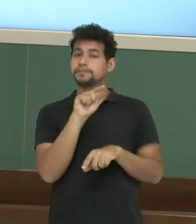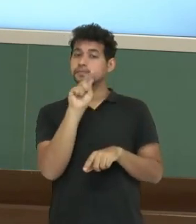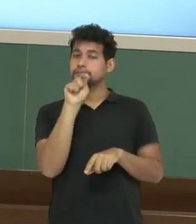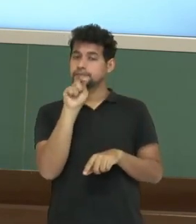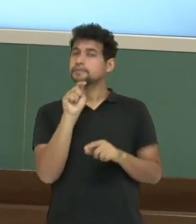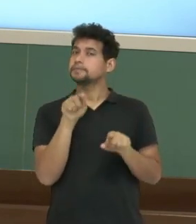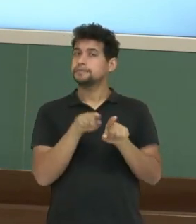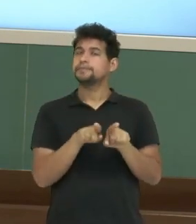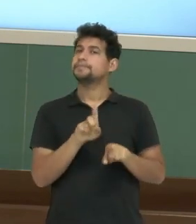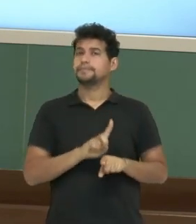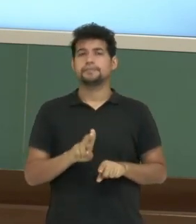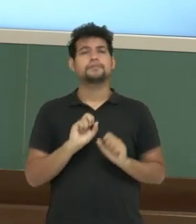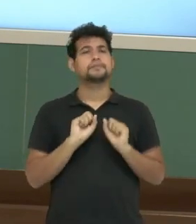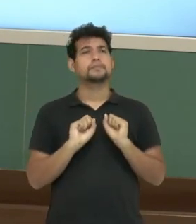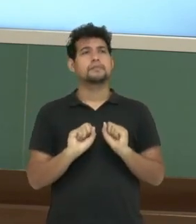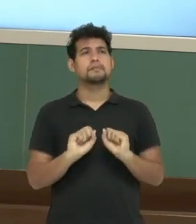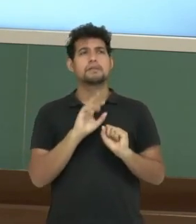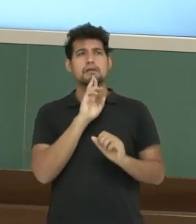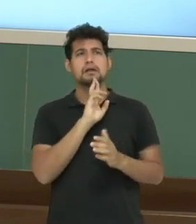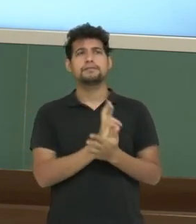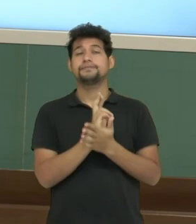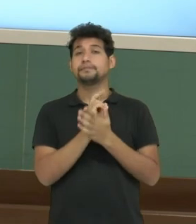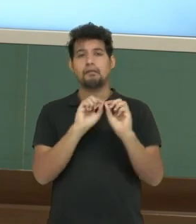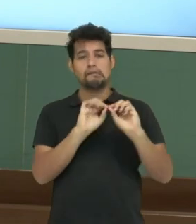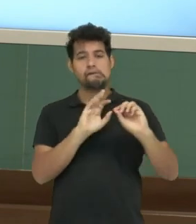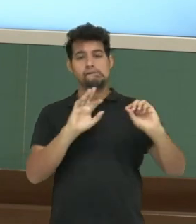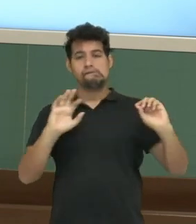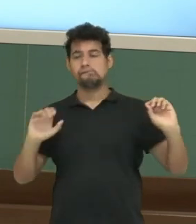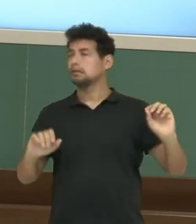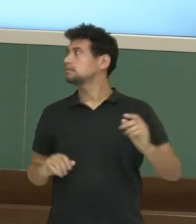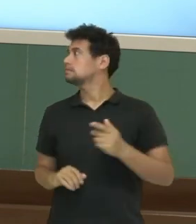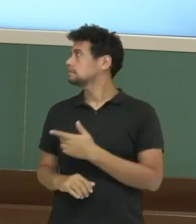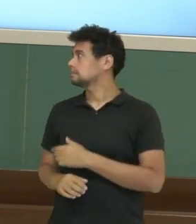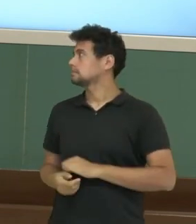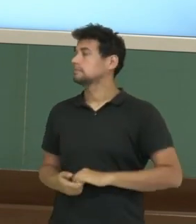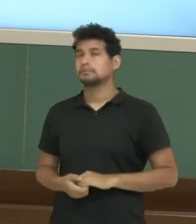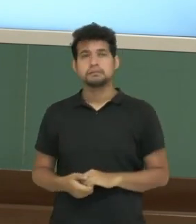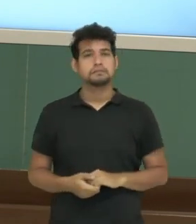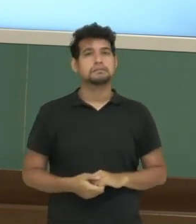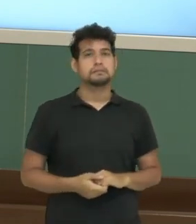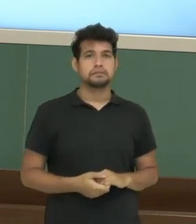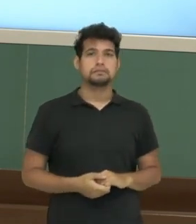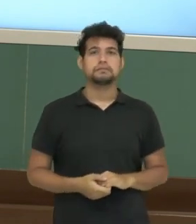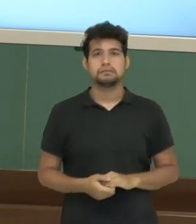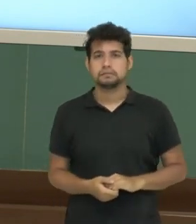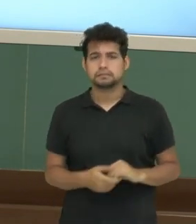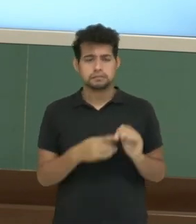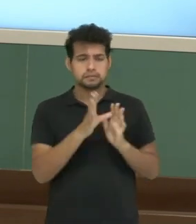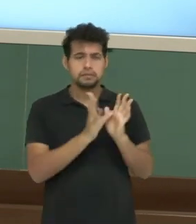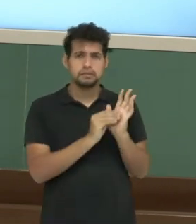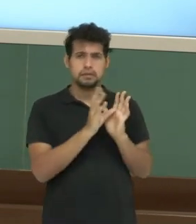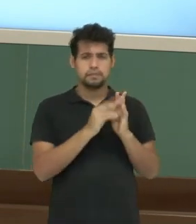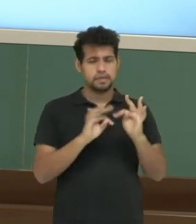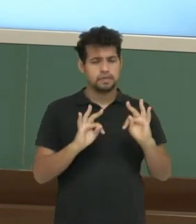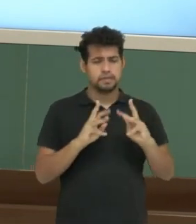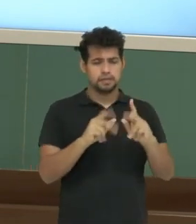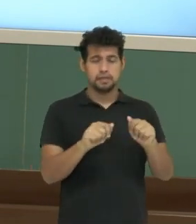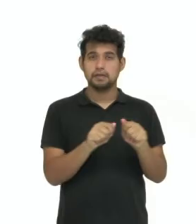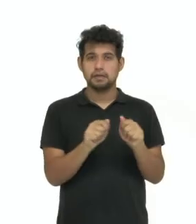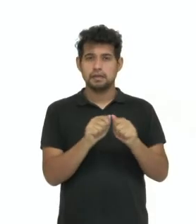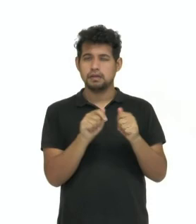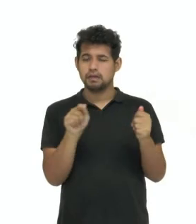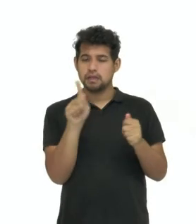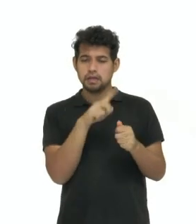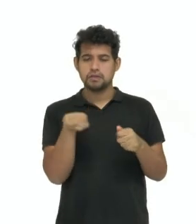acento circunflexo. Tem a resposta. Olha o tamanho dela, gente. Dá bem grandinha mesmo, né? Copia toda ela ali. Deixa para arredondar lá no